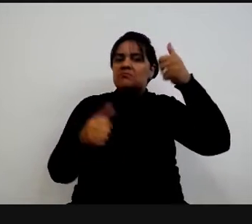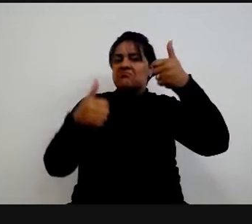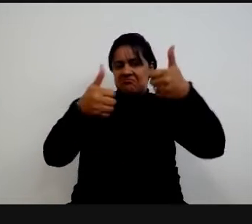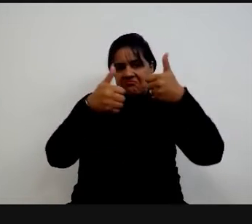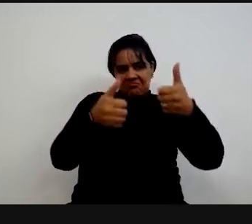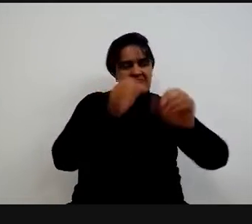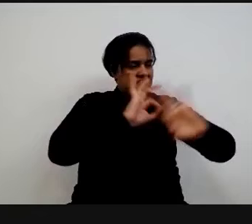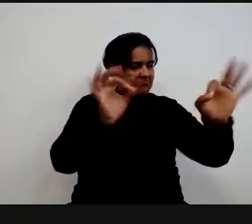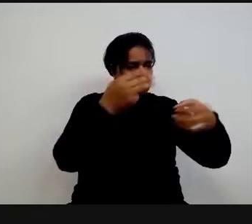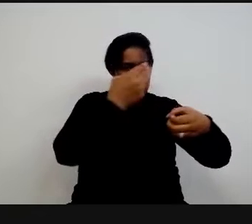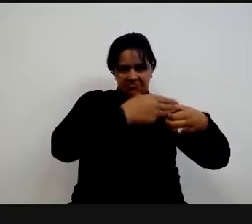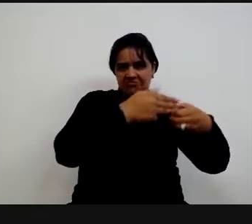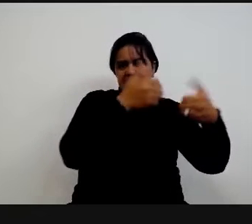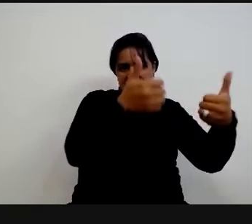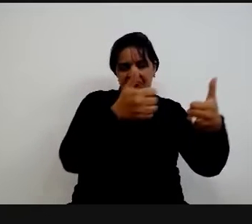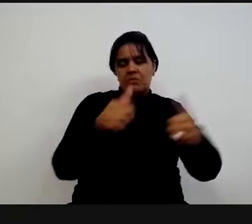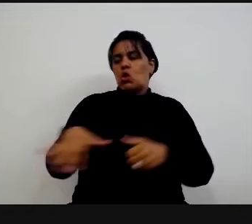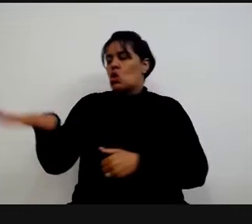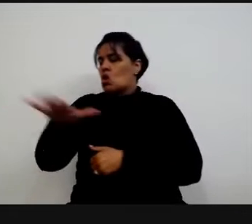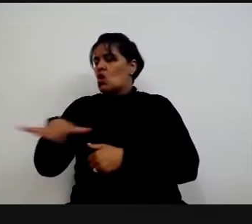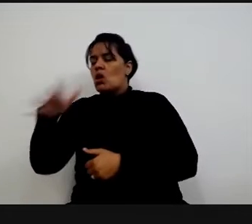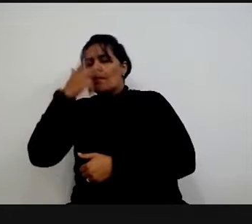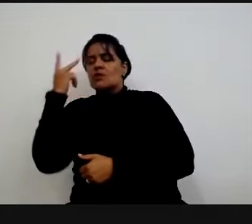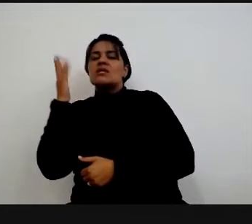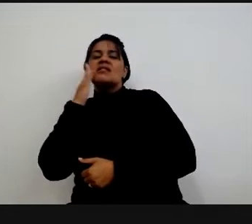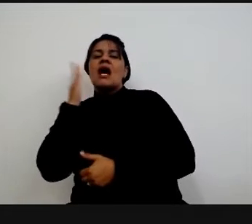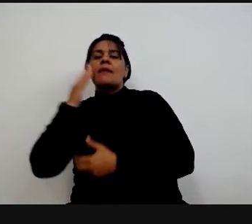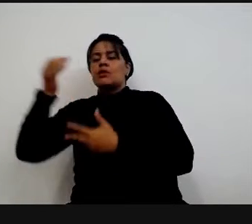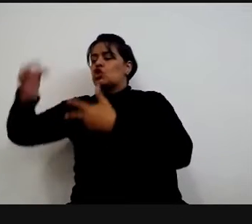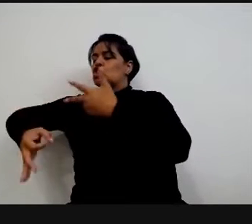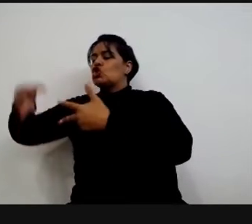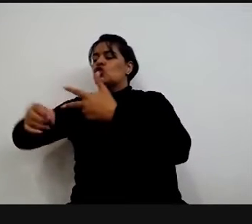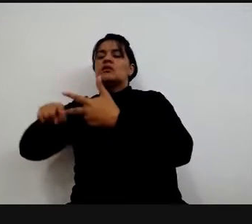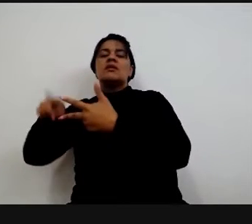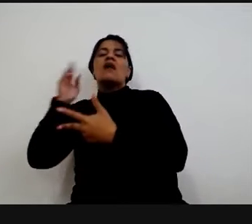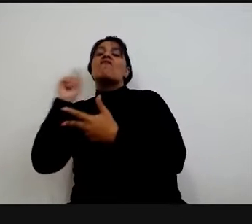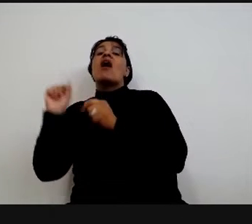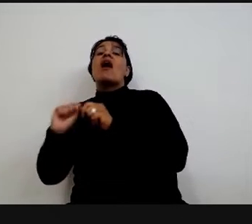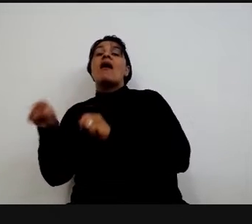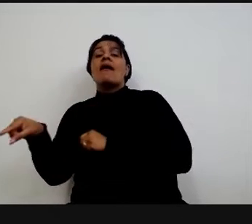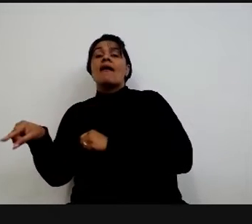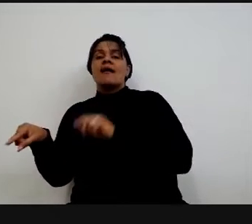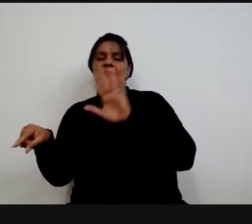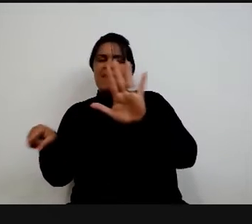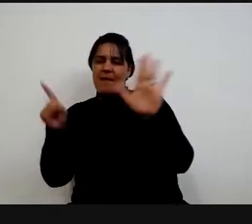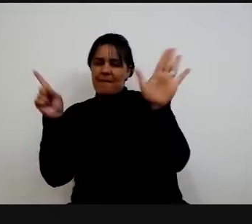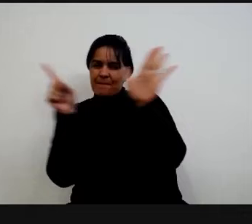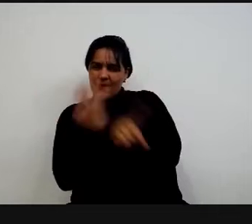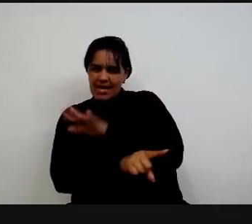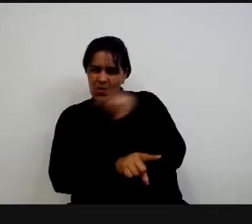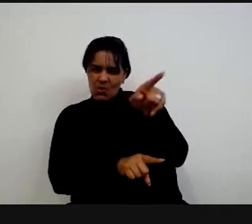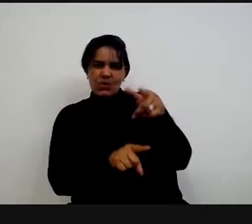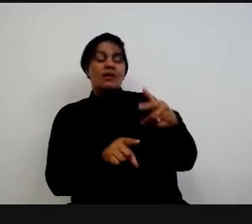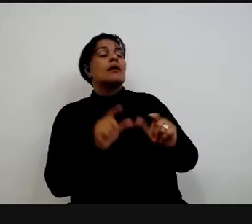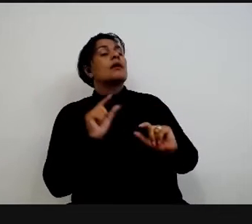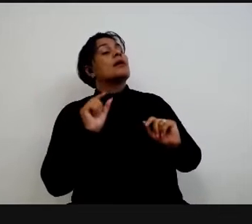faz. Todo mundo sabe o que o judiciário faz. Mas você perguntar para um cidadão